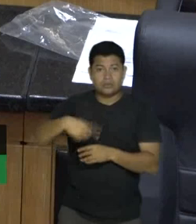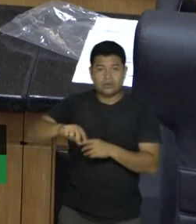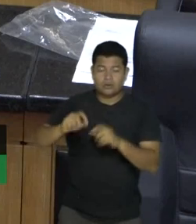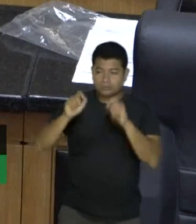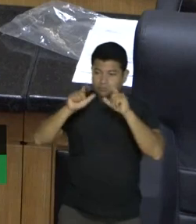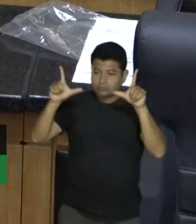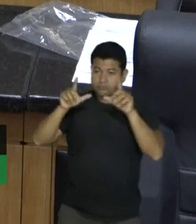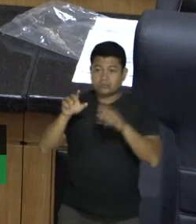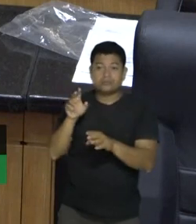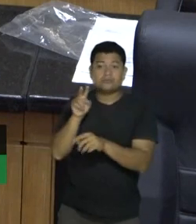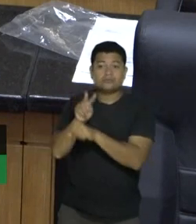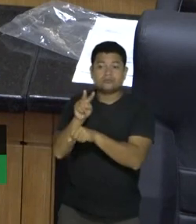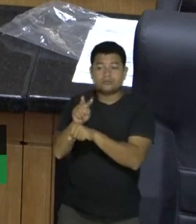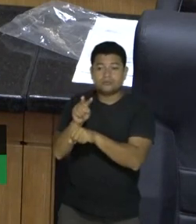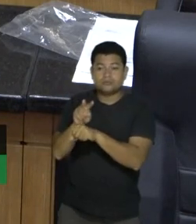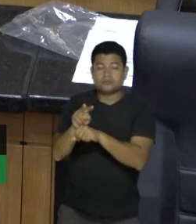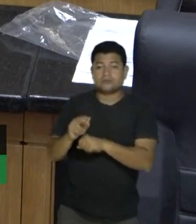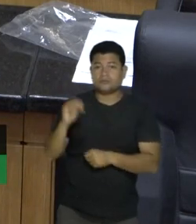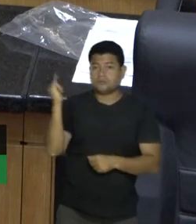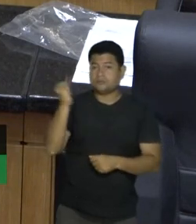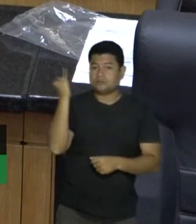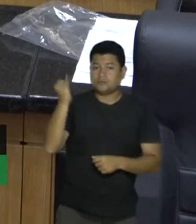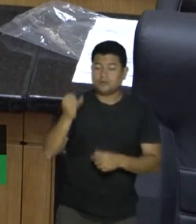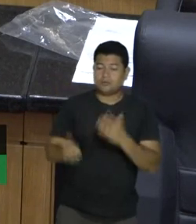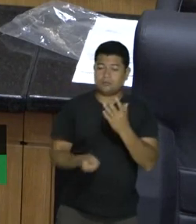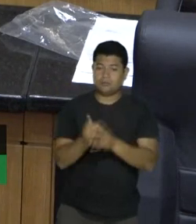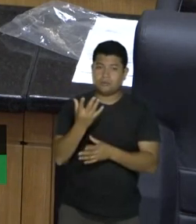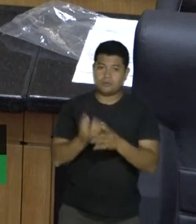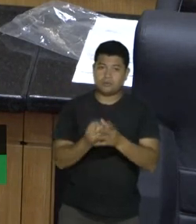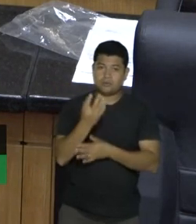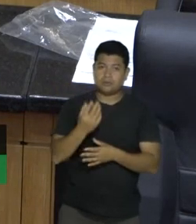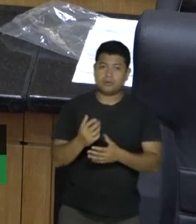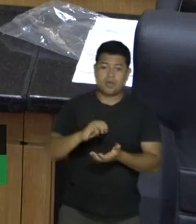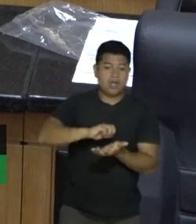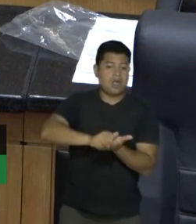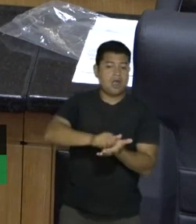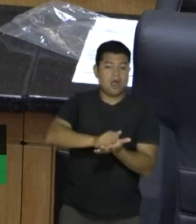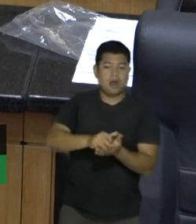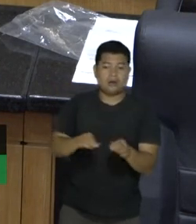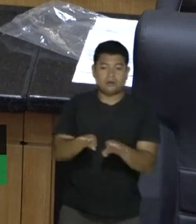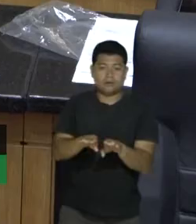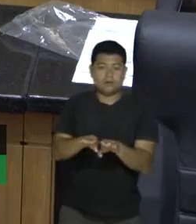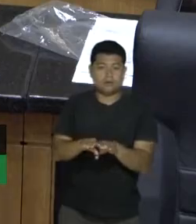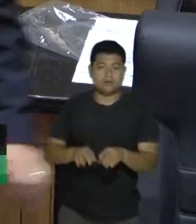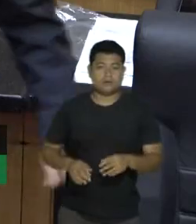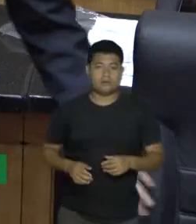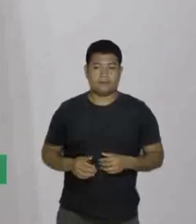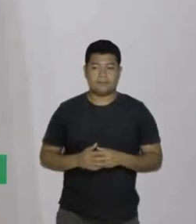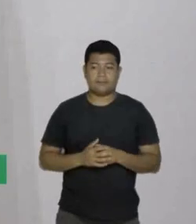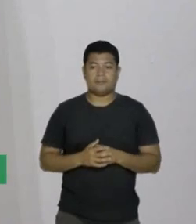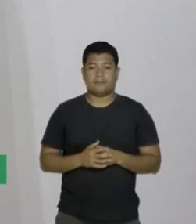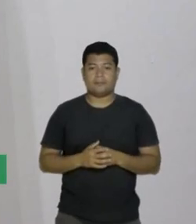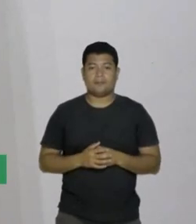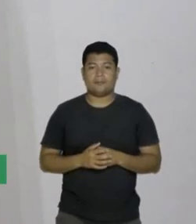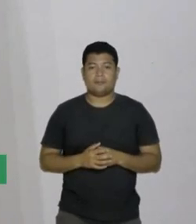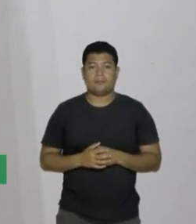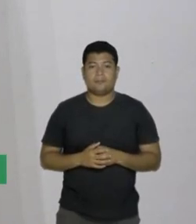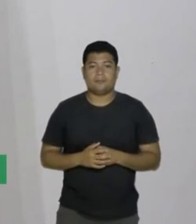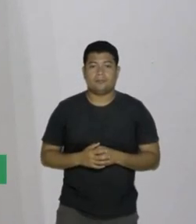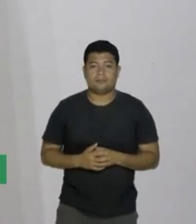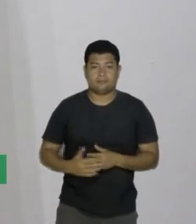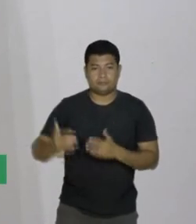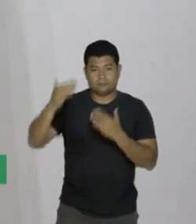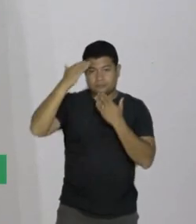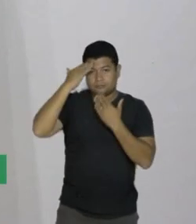que ela é muito importante para os produtores de maçã e de alho de Santa Catarina Obrigado Presidente obrigado